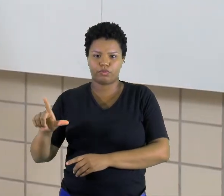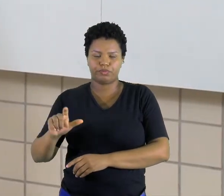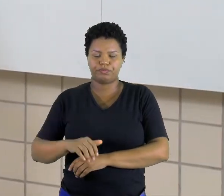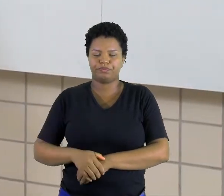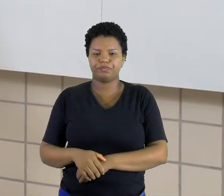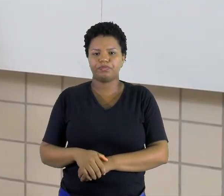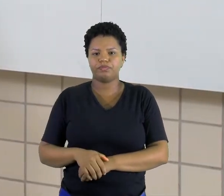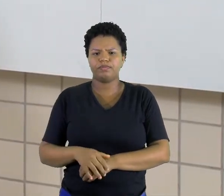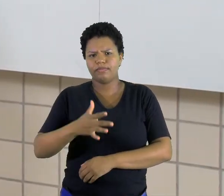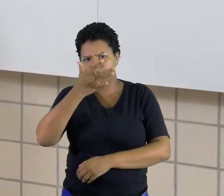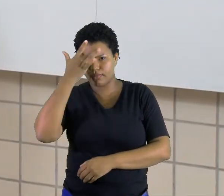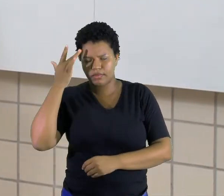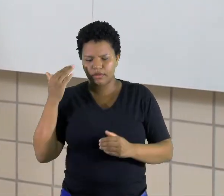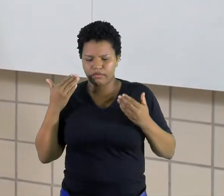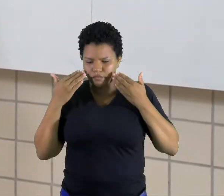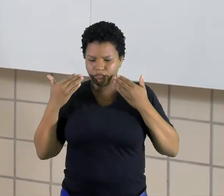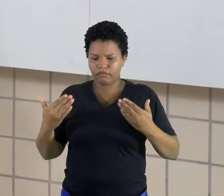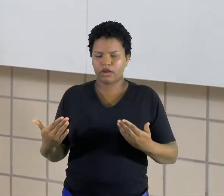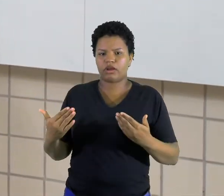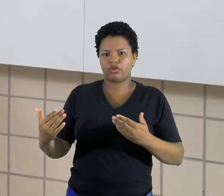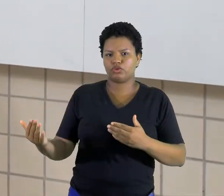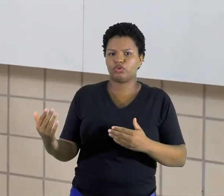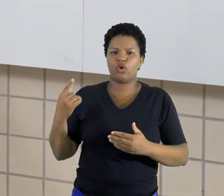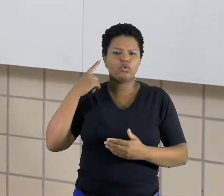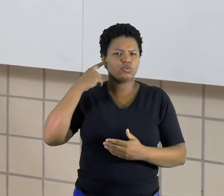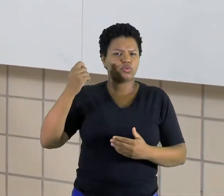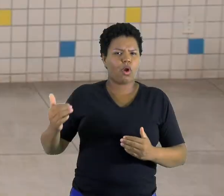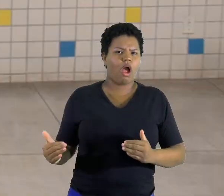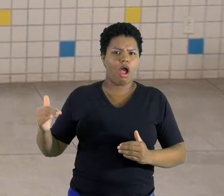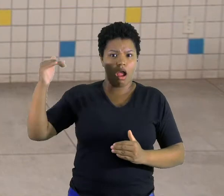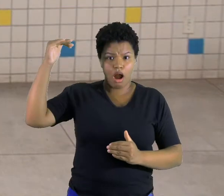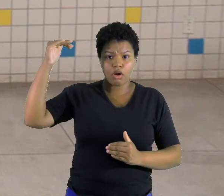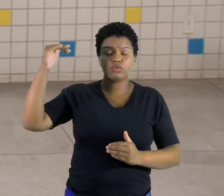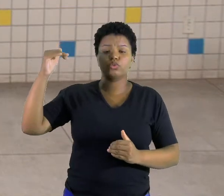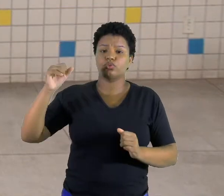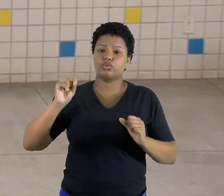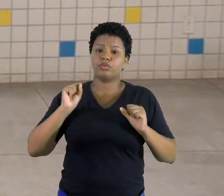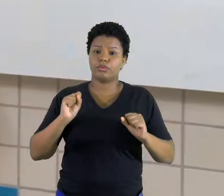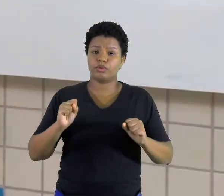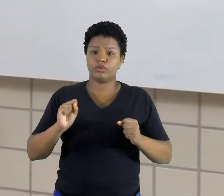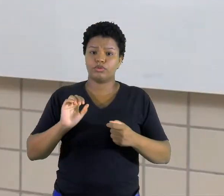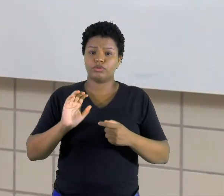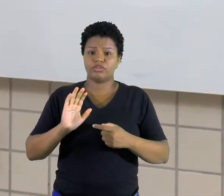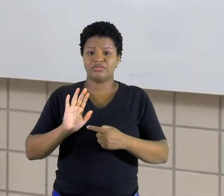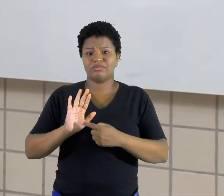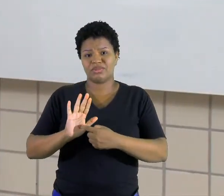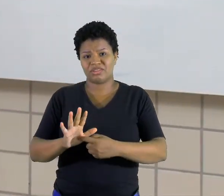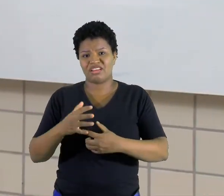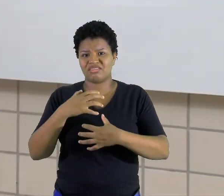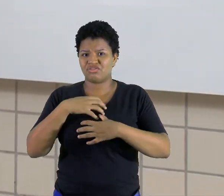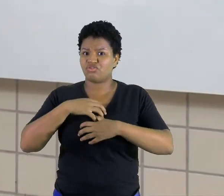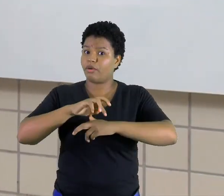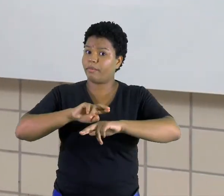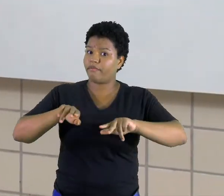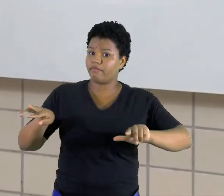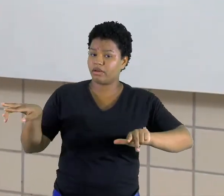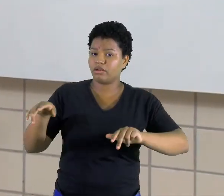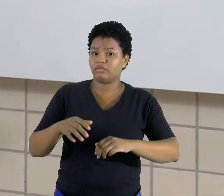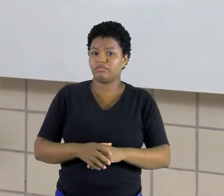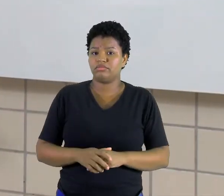está exposta a um nível sonoro elevado, tá? Ela pode apresentar diversos sintomas, tais